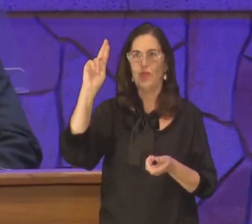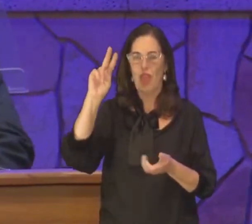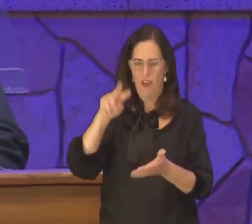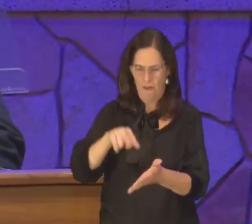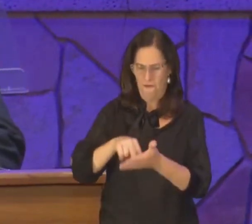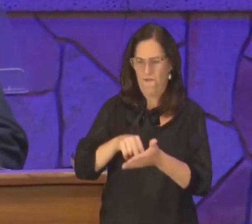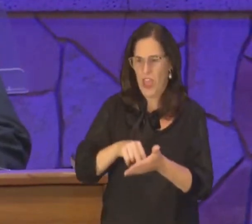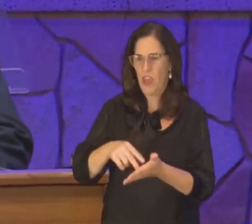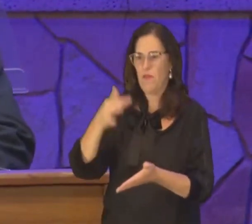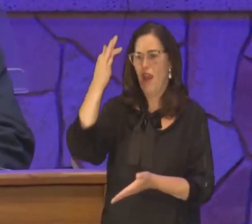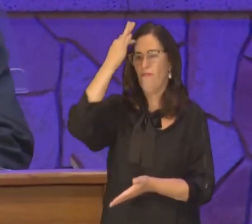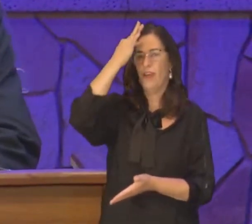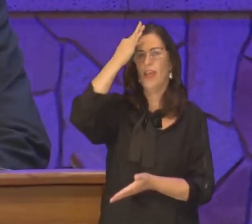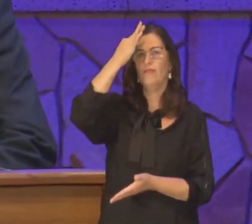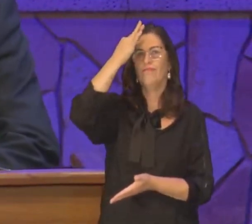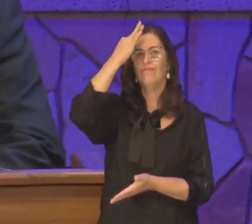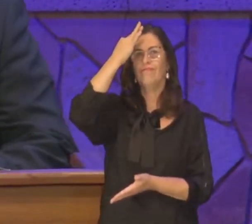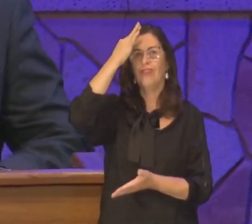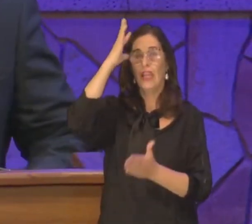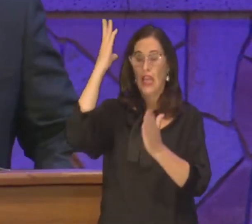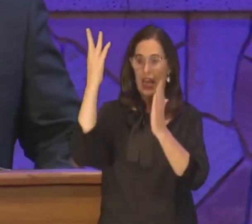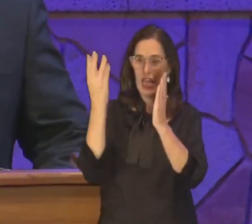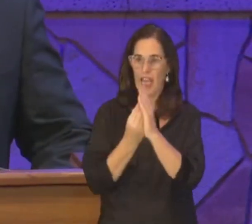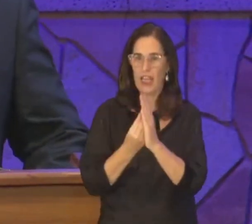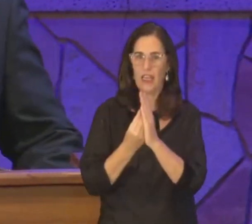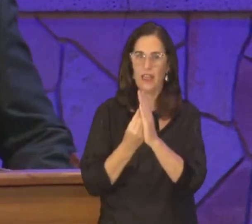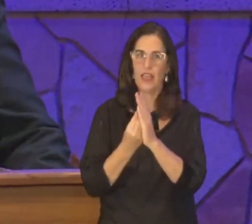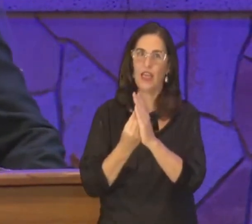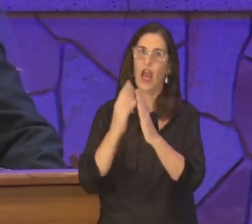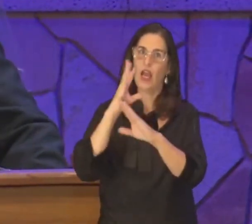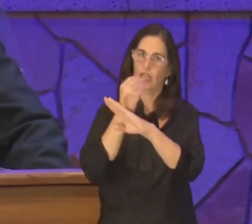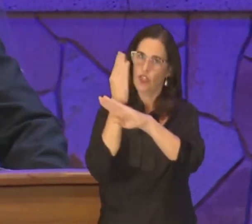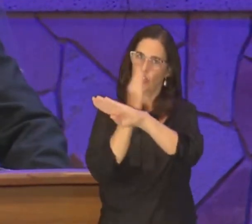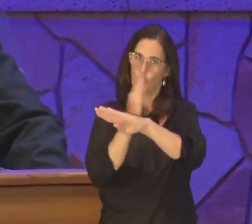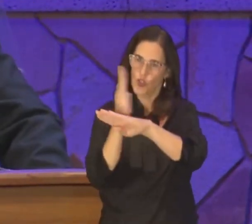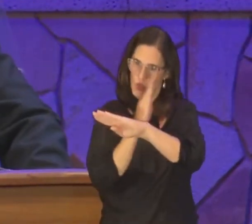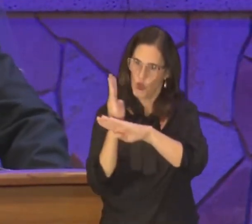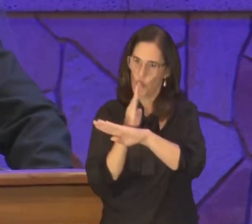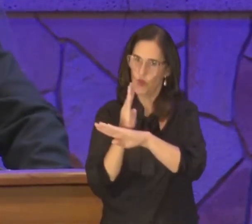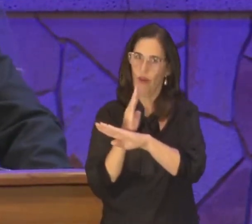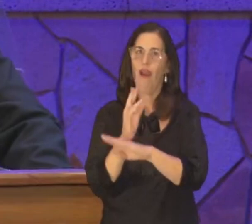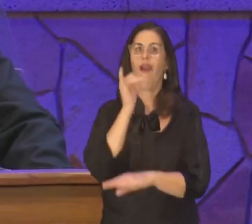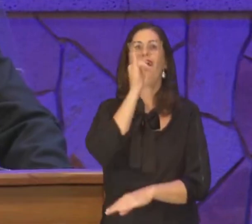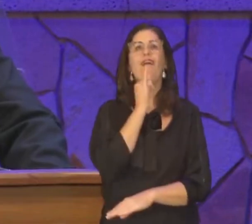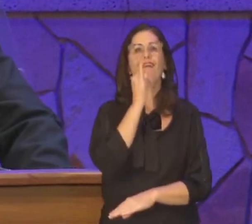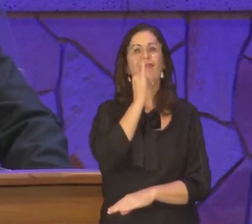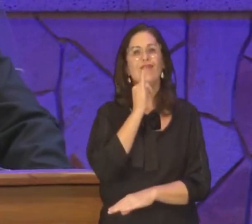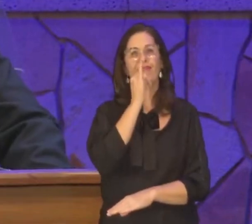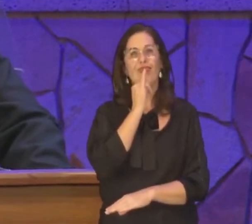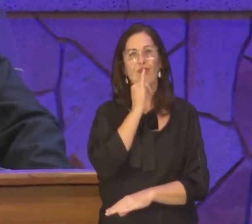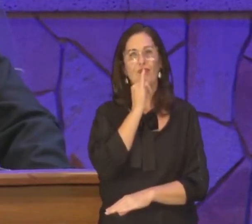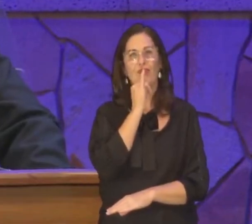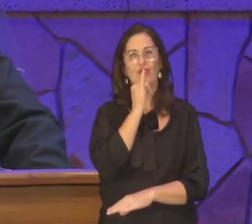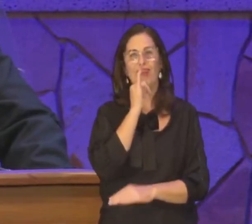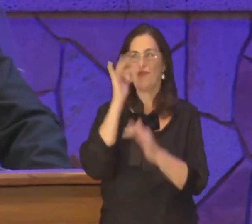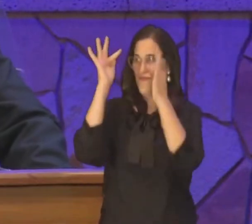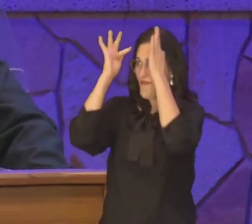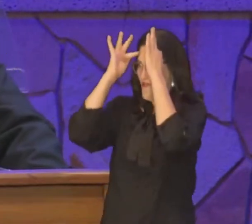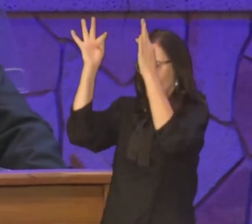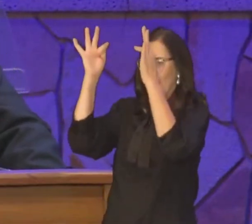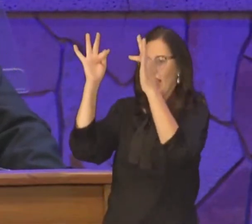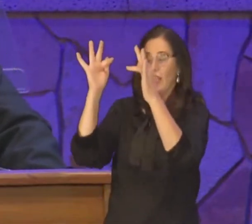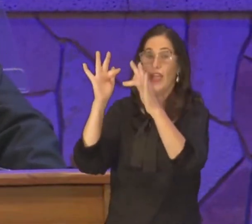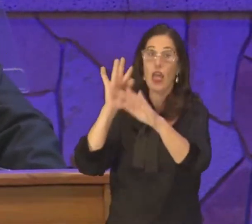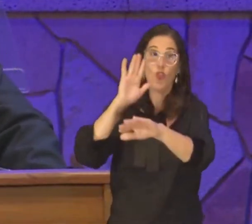firme a nossa fé. E a igreja de Esmirna é uma igreja exemplo desta fidelidade. E